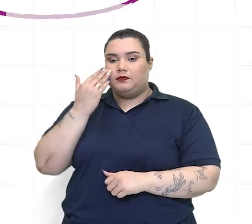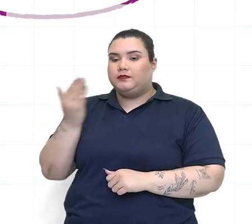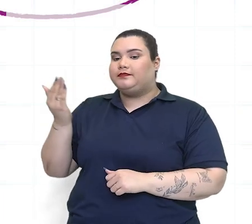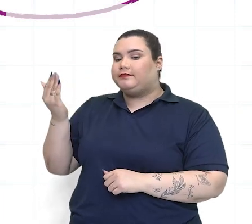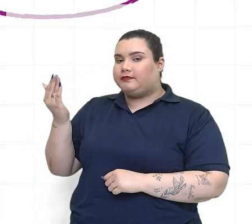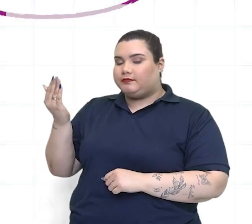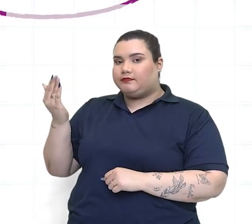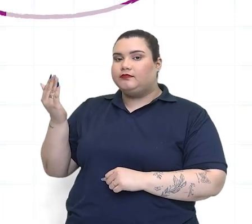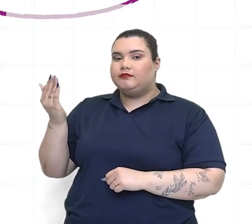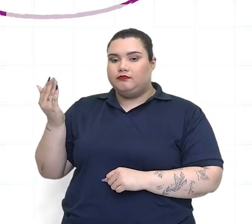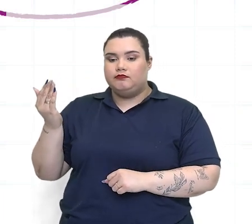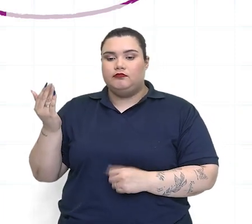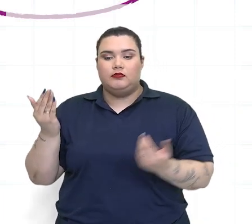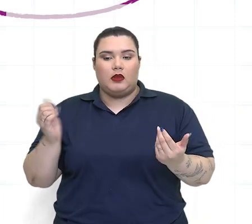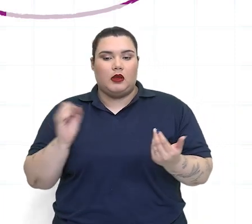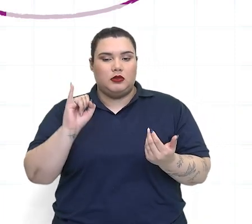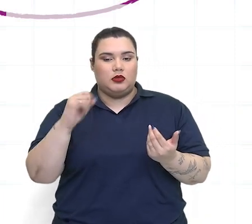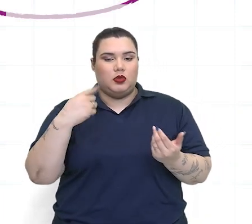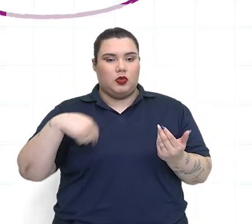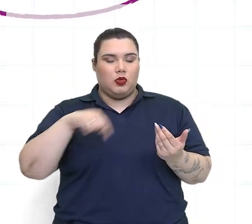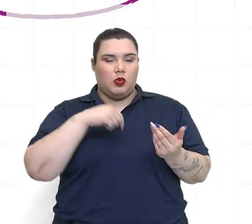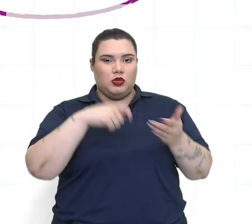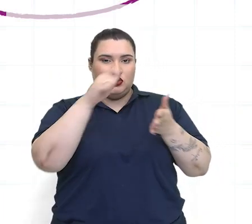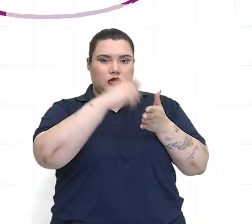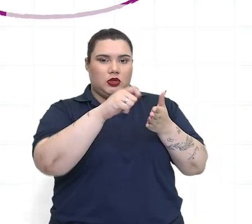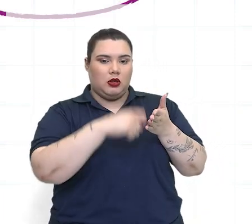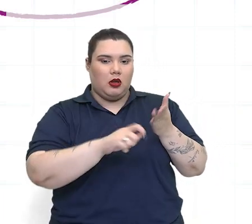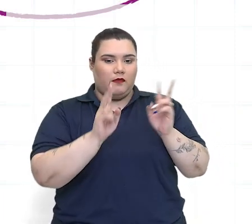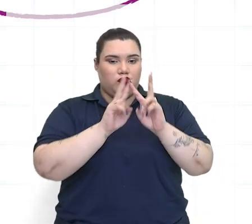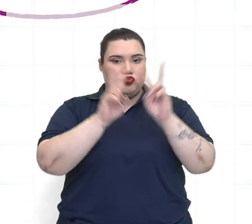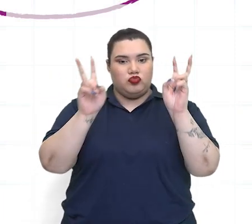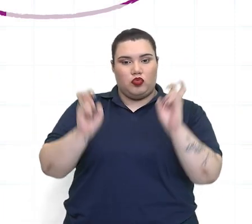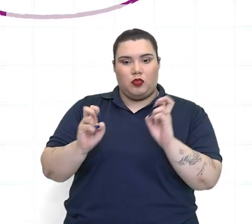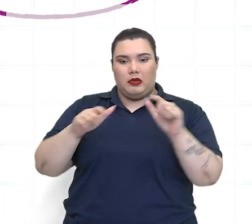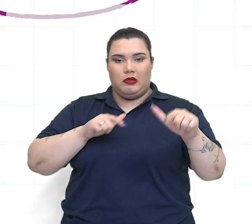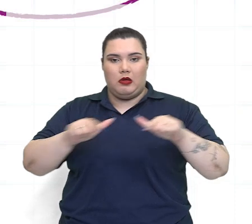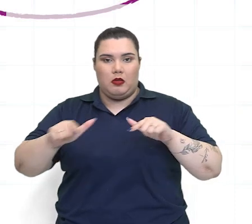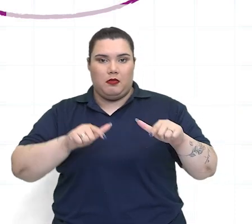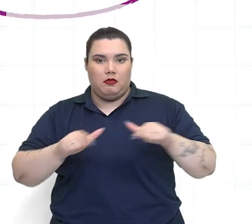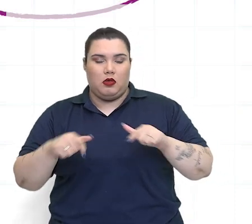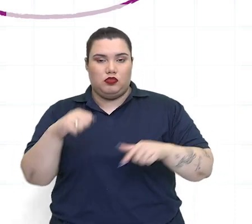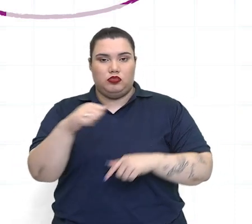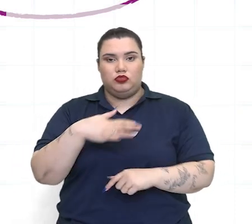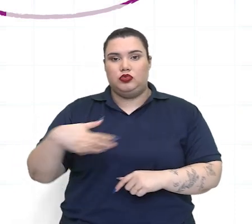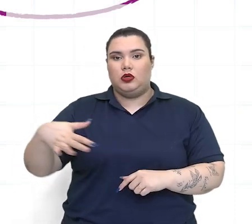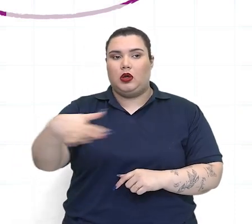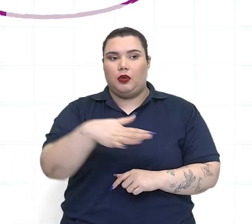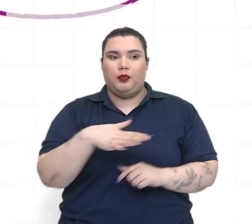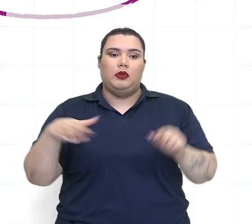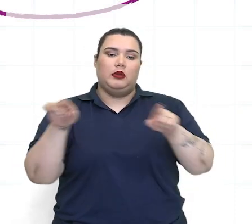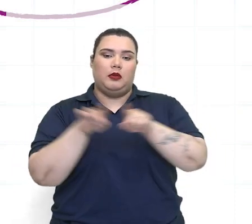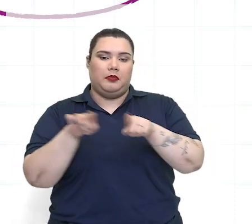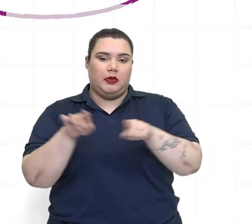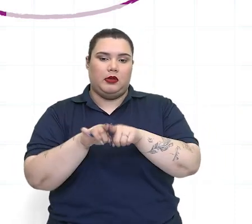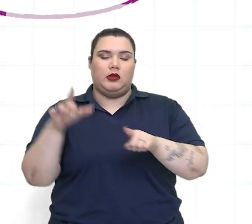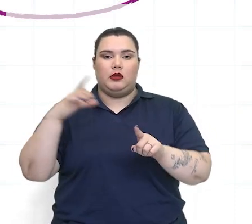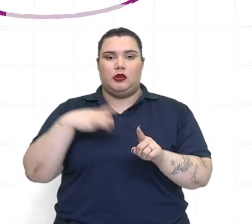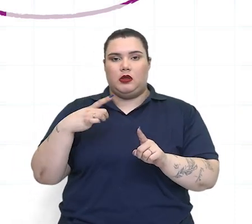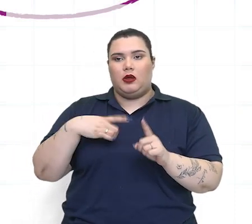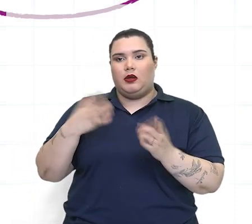né? Nós, se formos escrever sobre trabalho, né, de modo geral, né, também vai